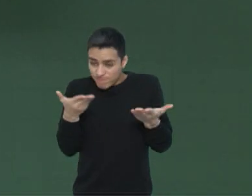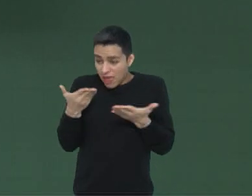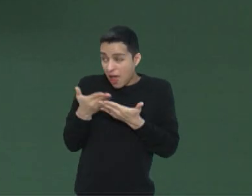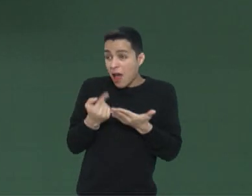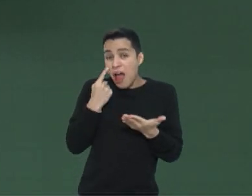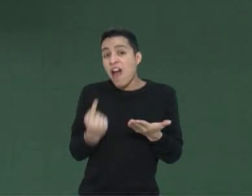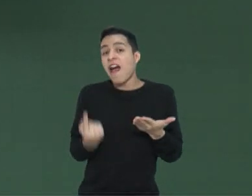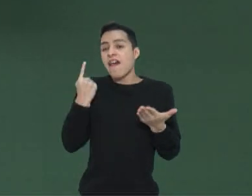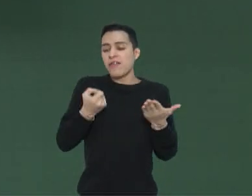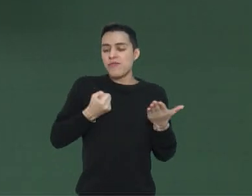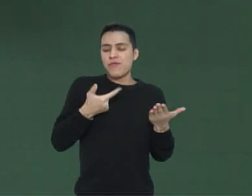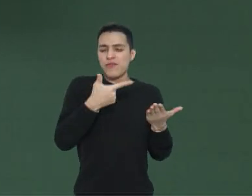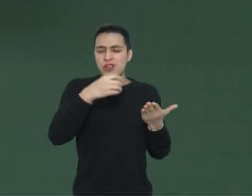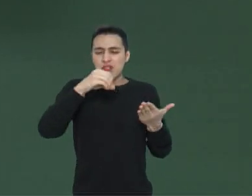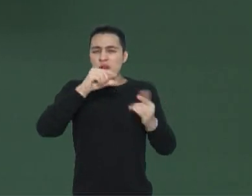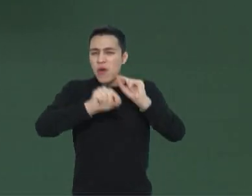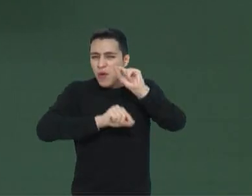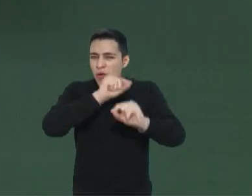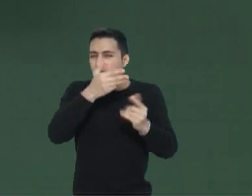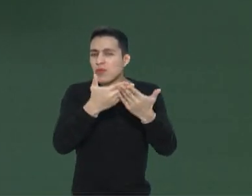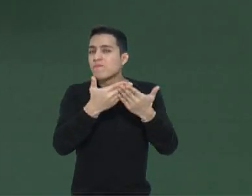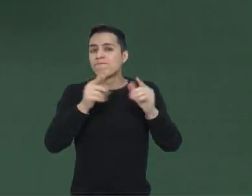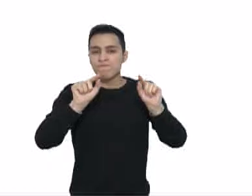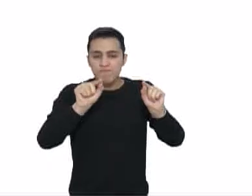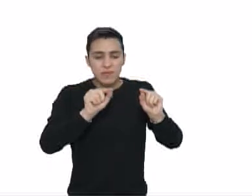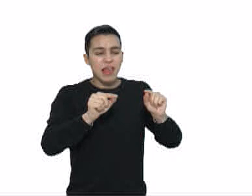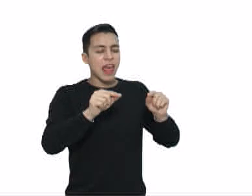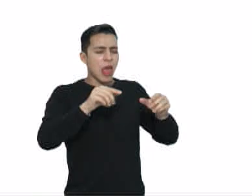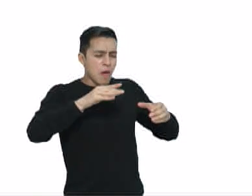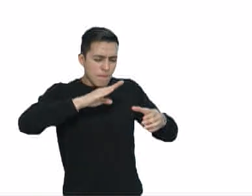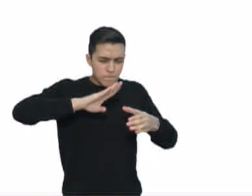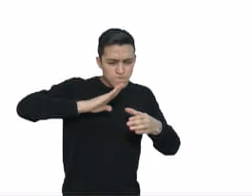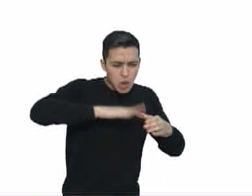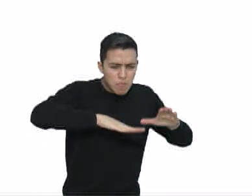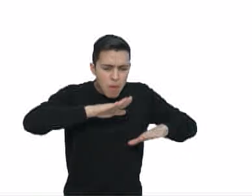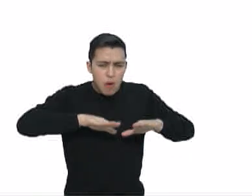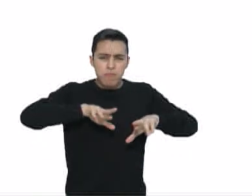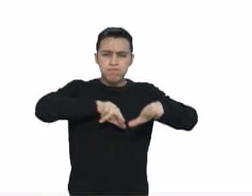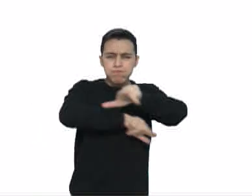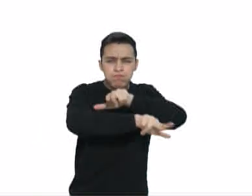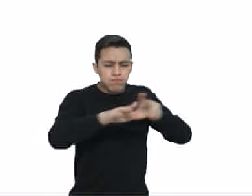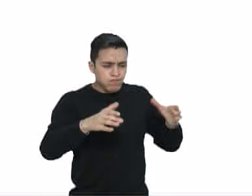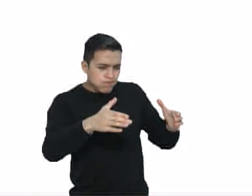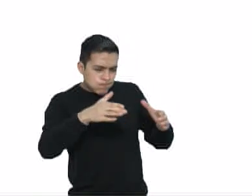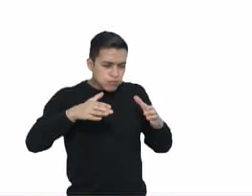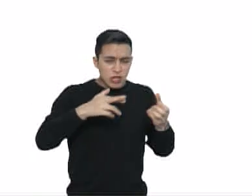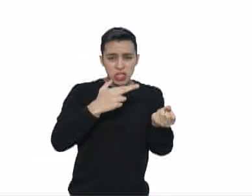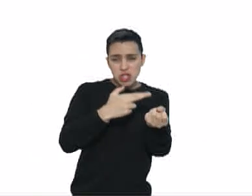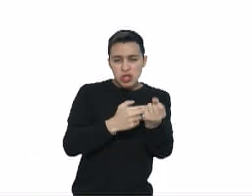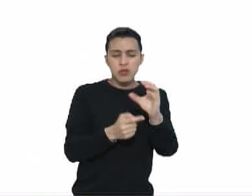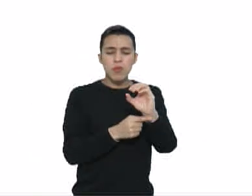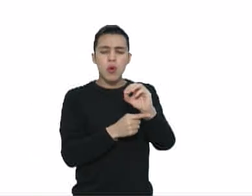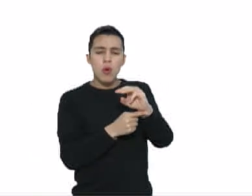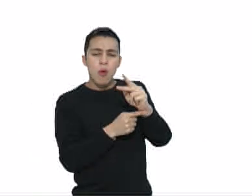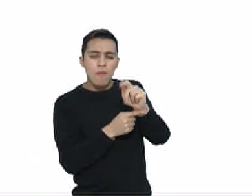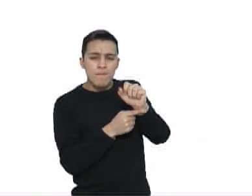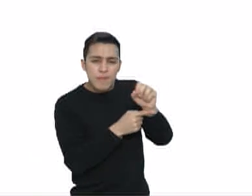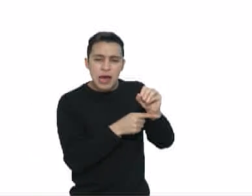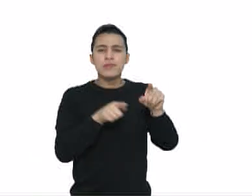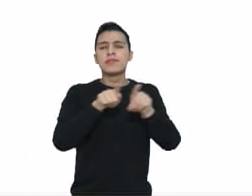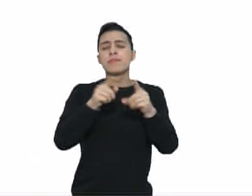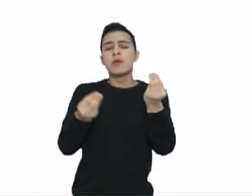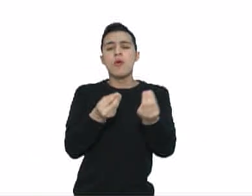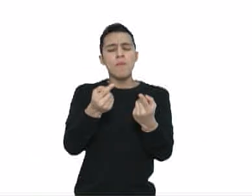número 29, nós vamos ver sobre instrumentos de percussão, ritmo, compasso e notação